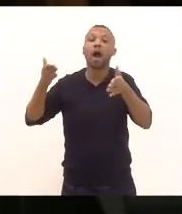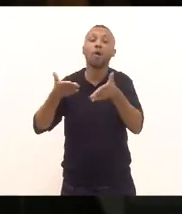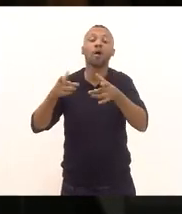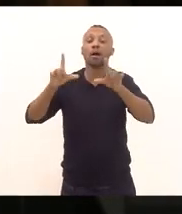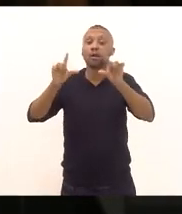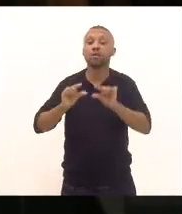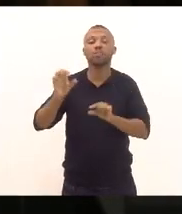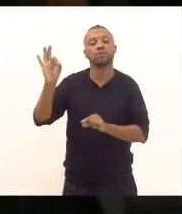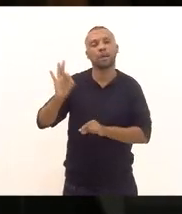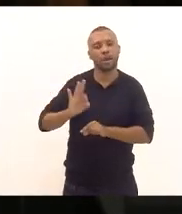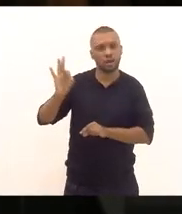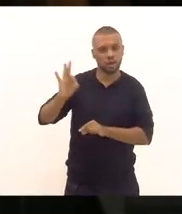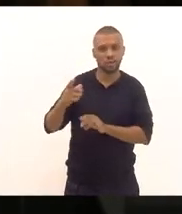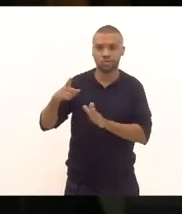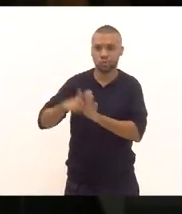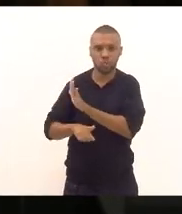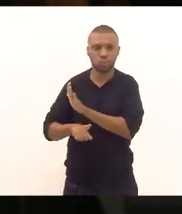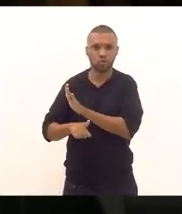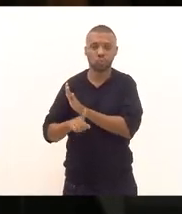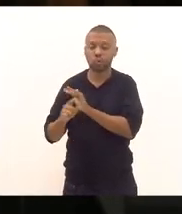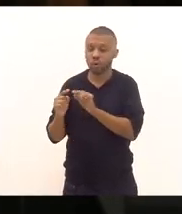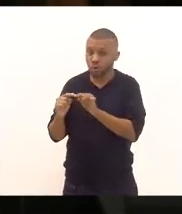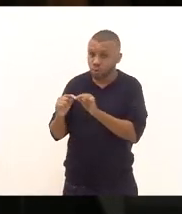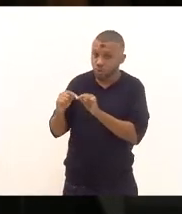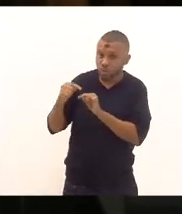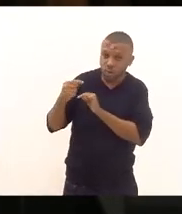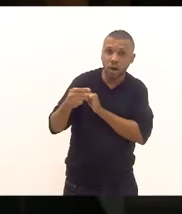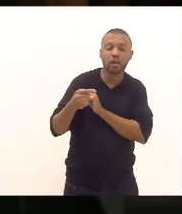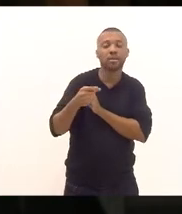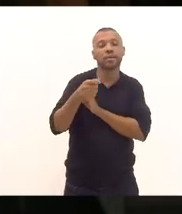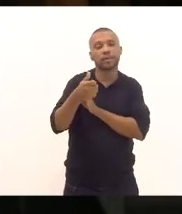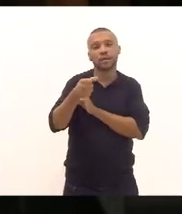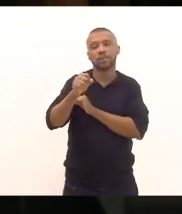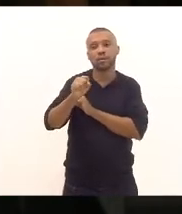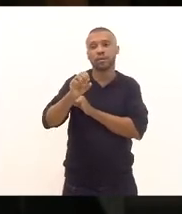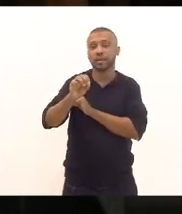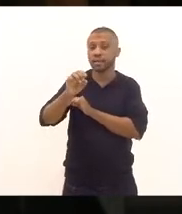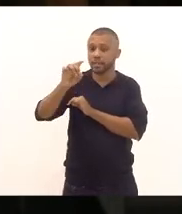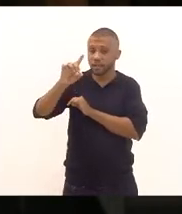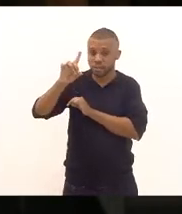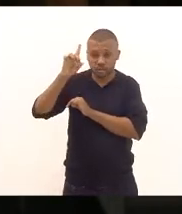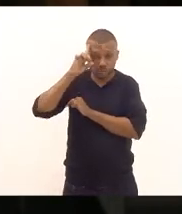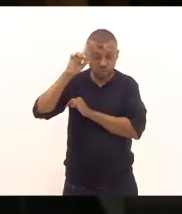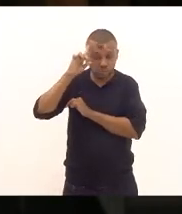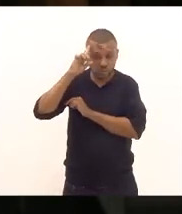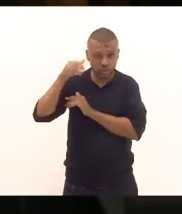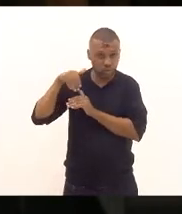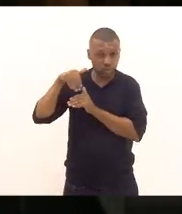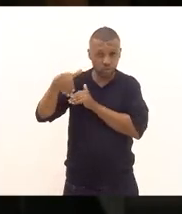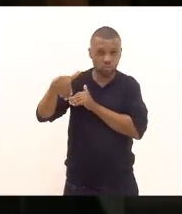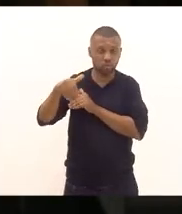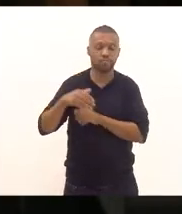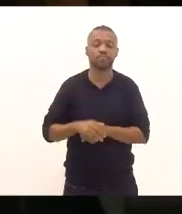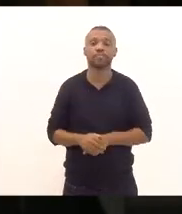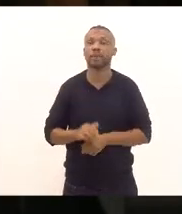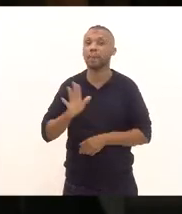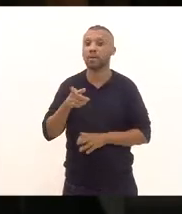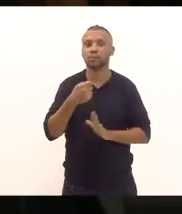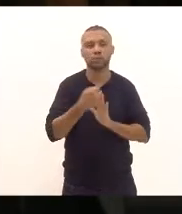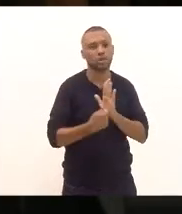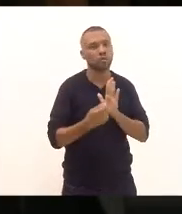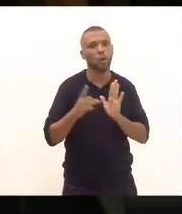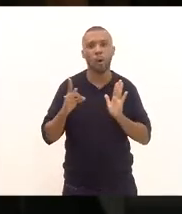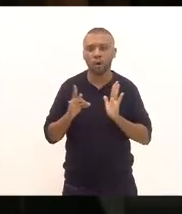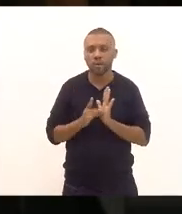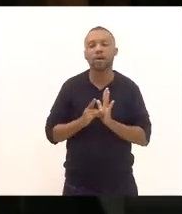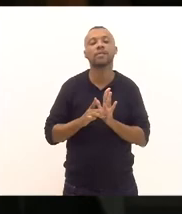recepção de alíquota nos próximos 180 pode ir e no texto original da lei